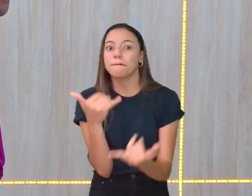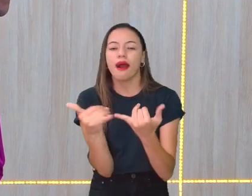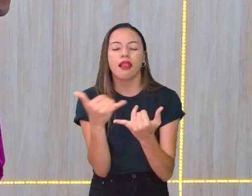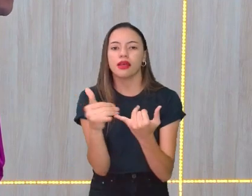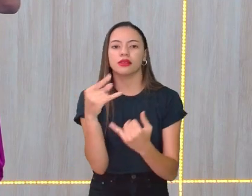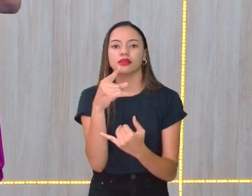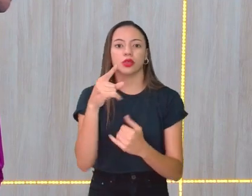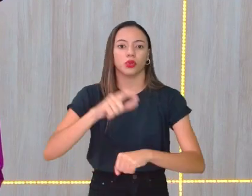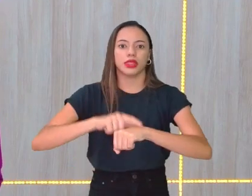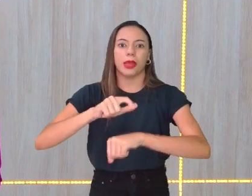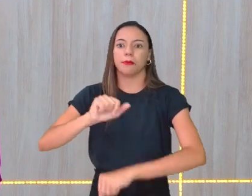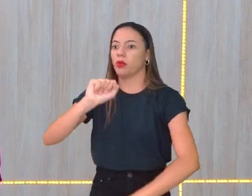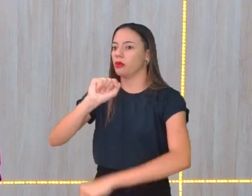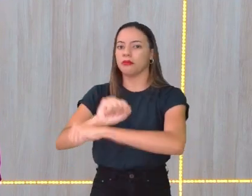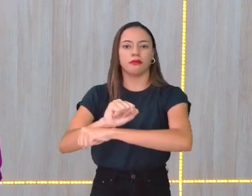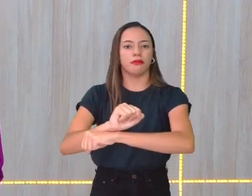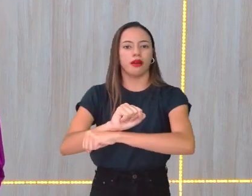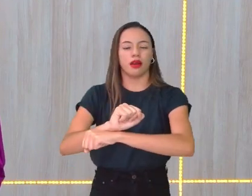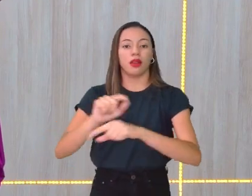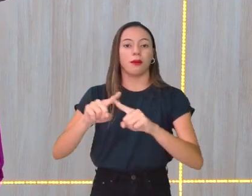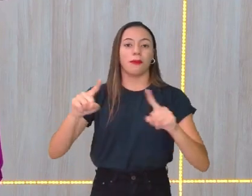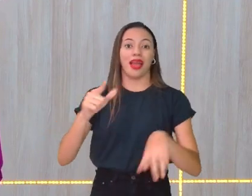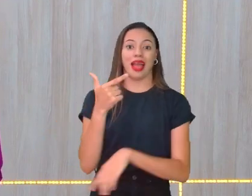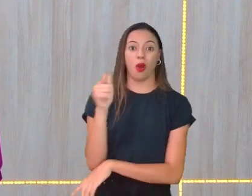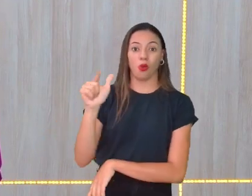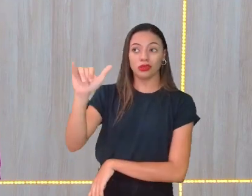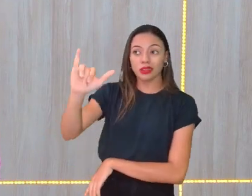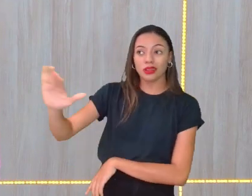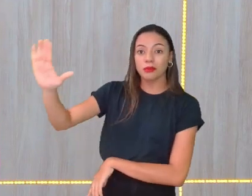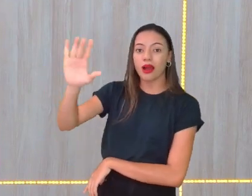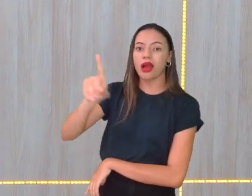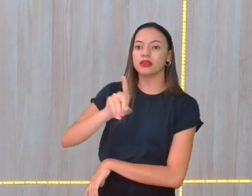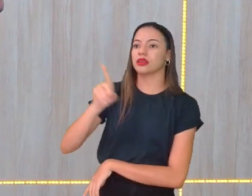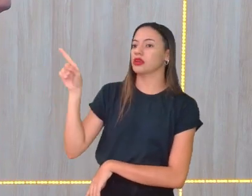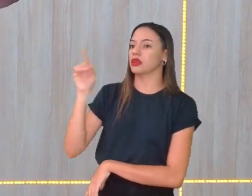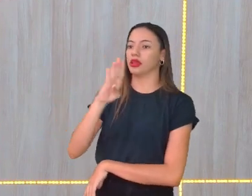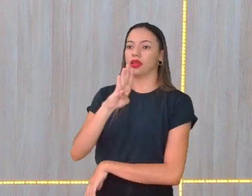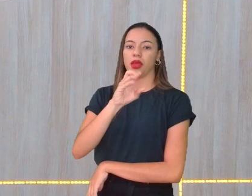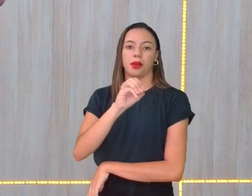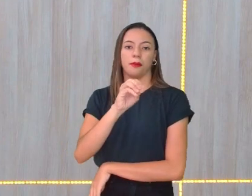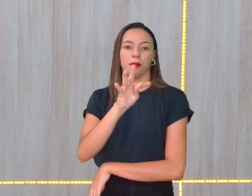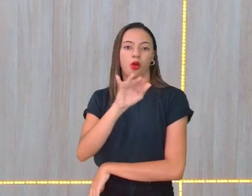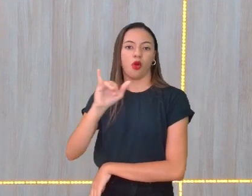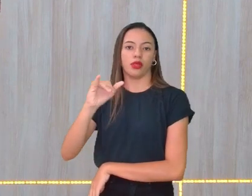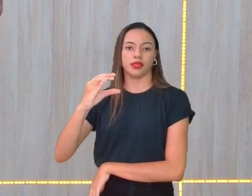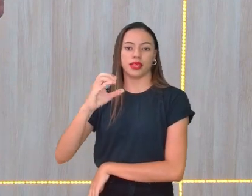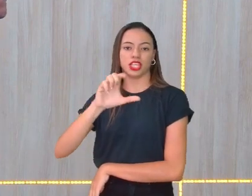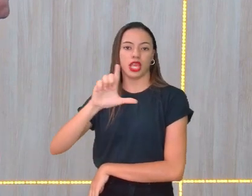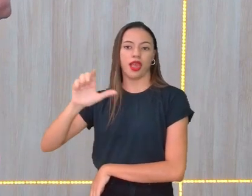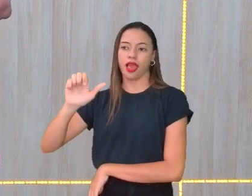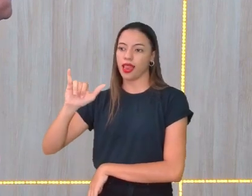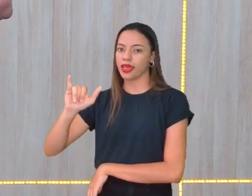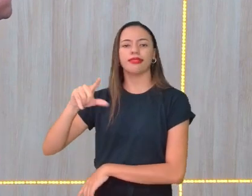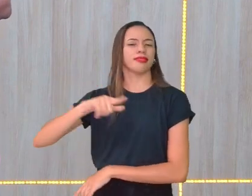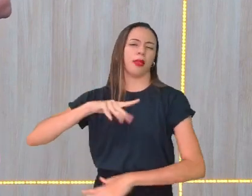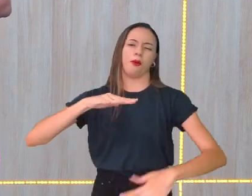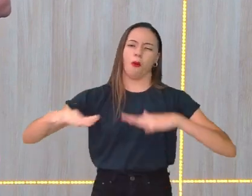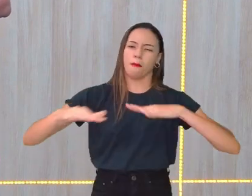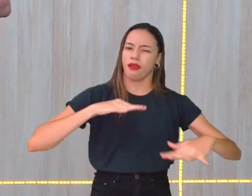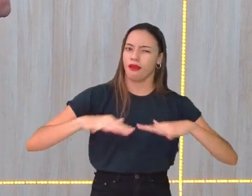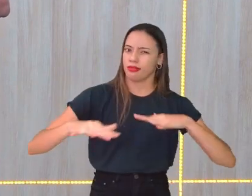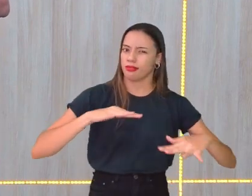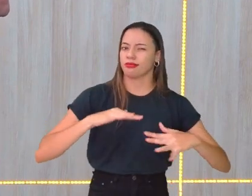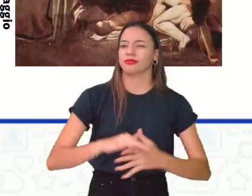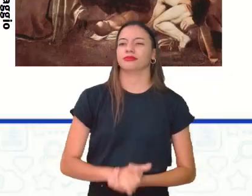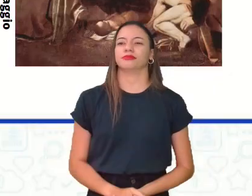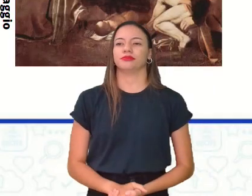parado. E na do Botticelli, ao contrário, ela tem movimento, ela tem uma dinâmica, tá bom? Vamos ver